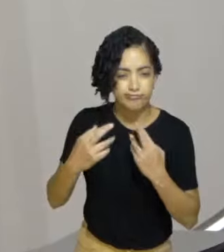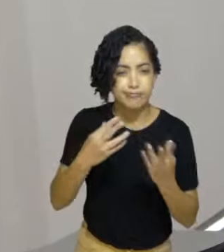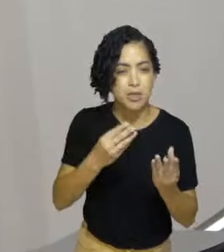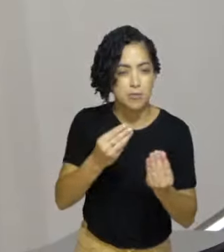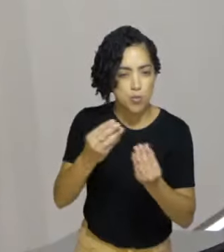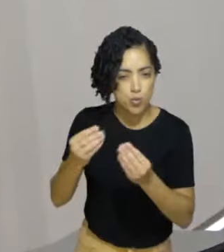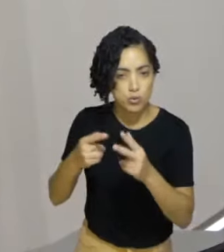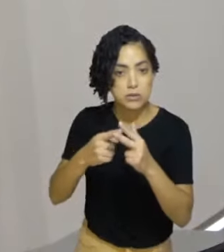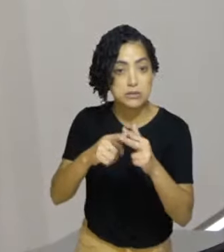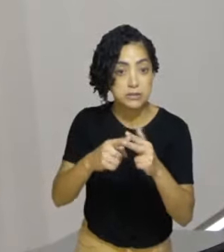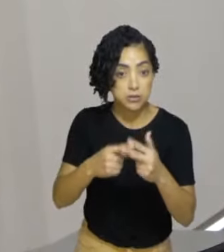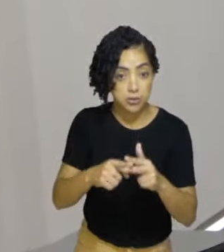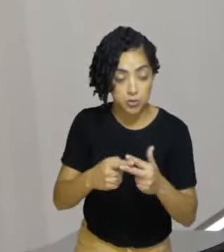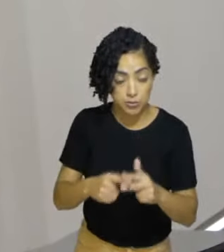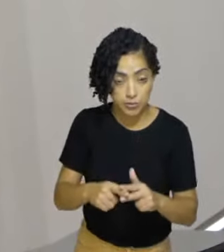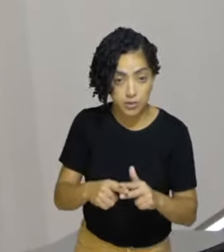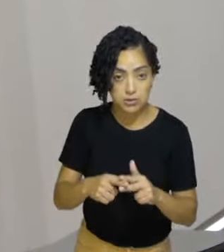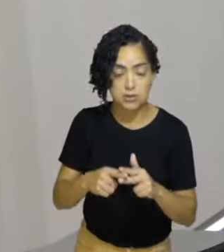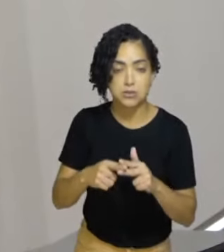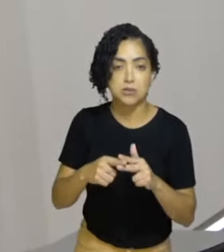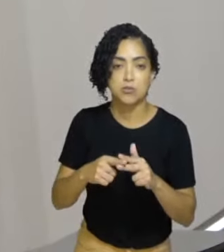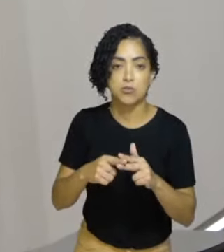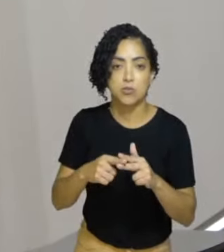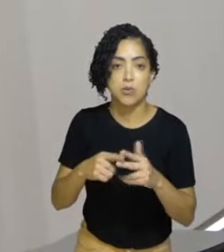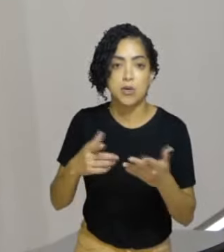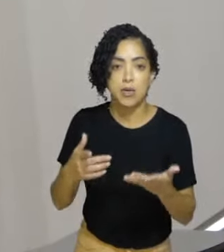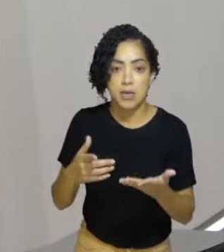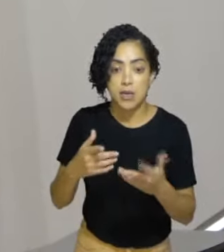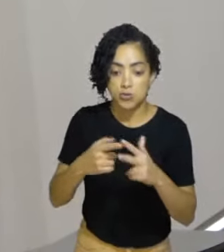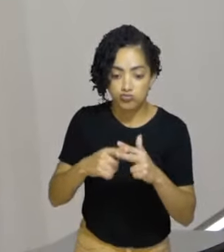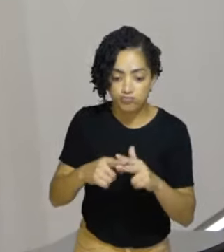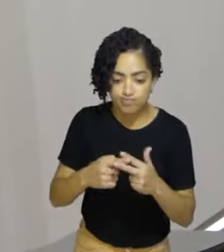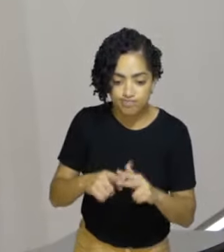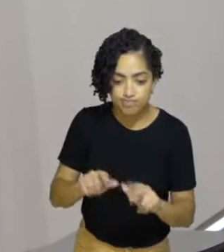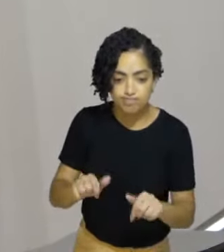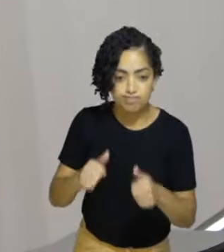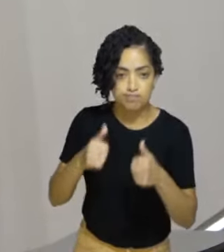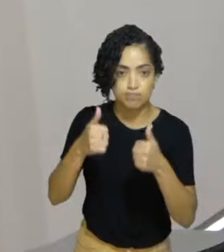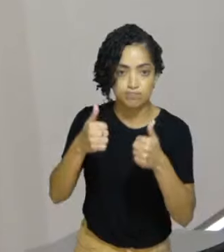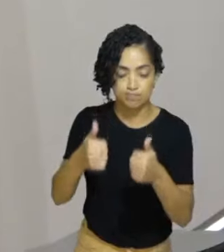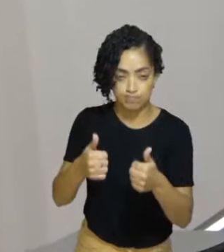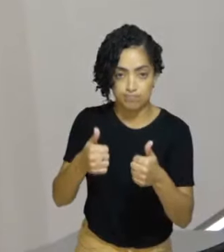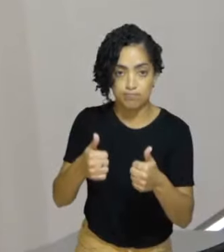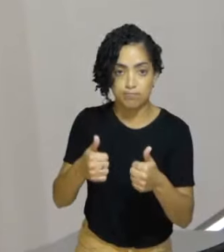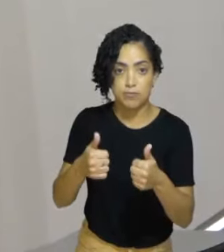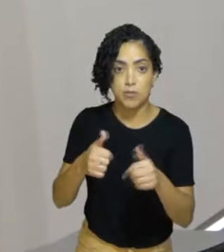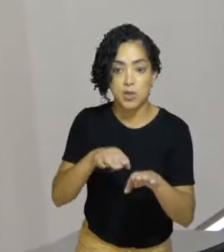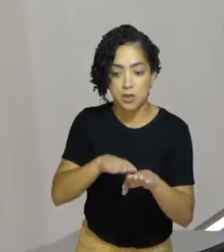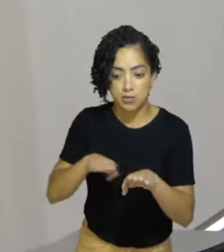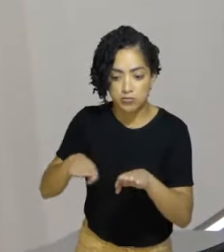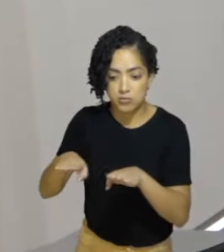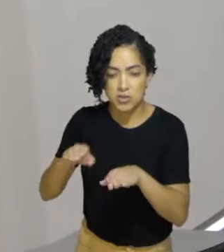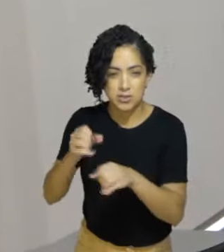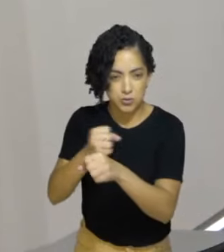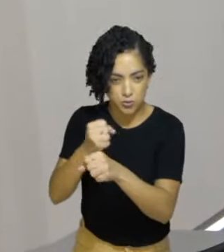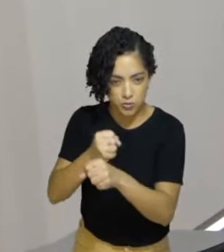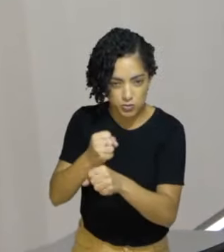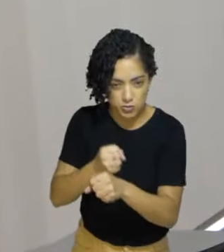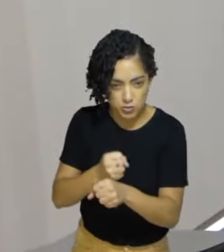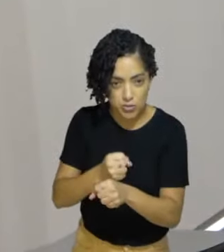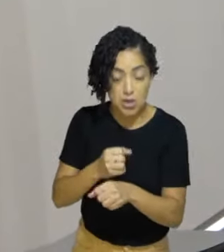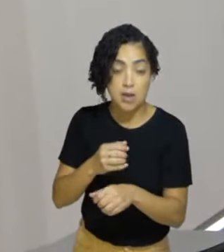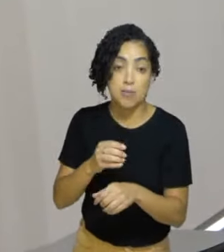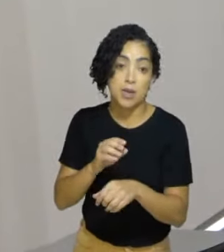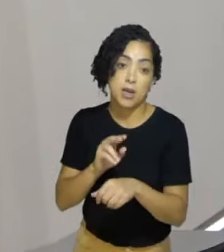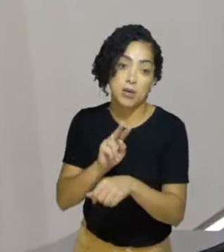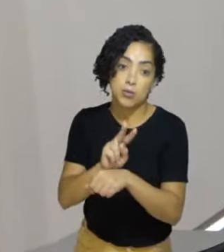Catarina, que ela, junto com a recuperação, seja feito as rampas de escape para proteger o